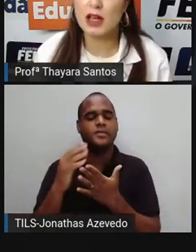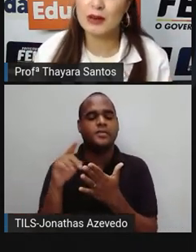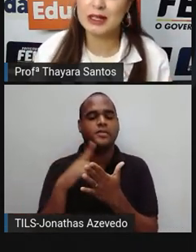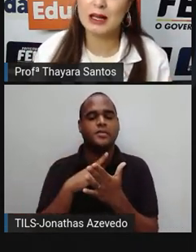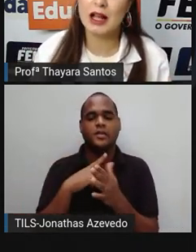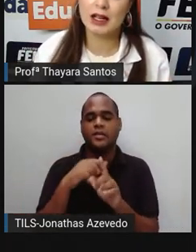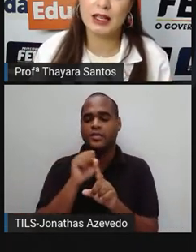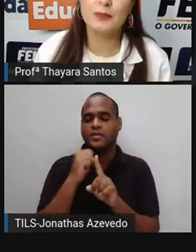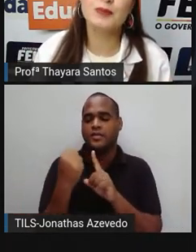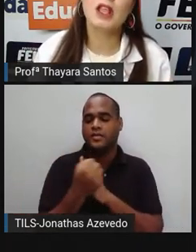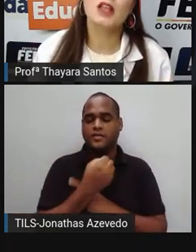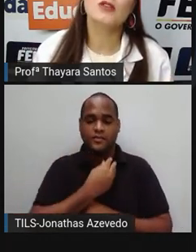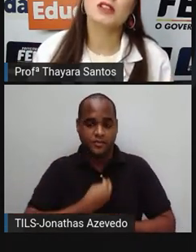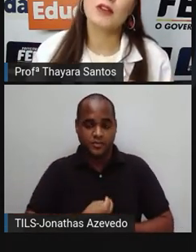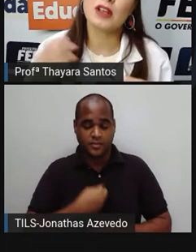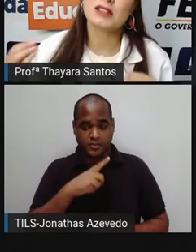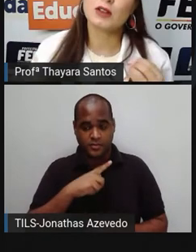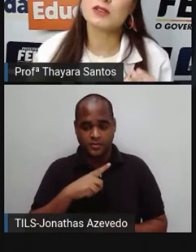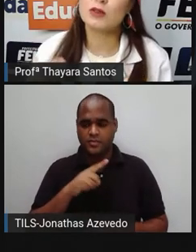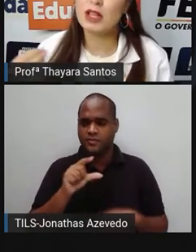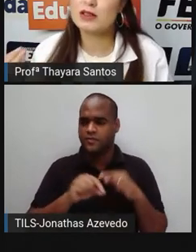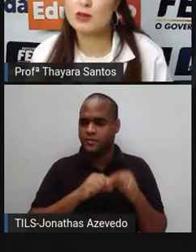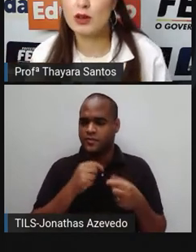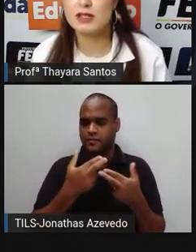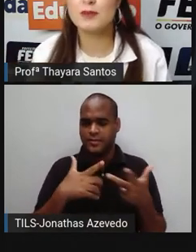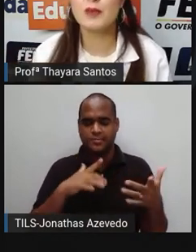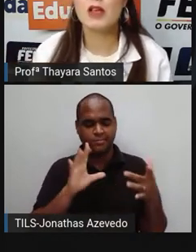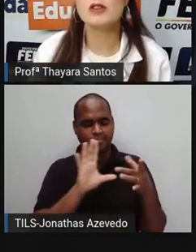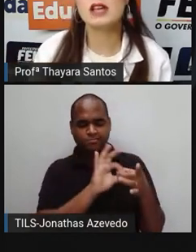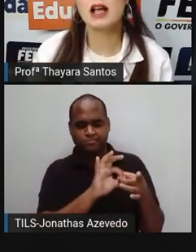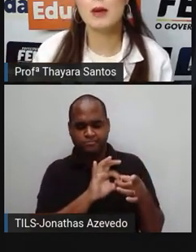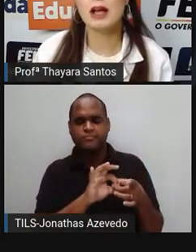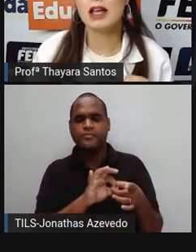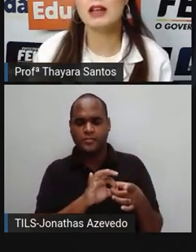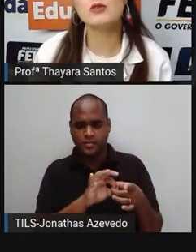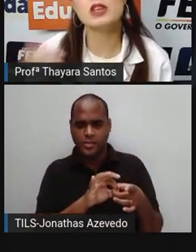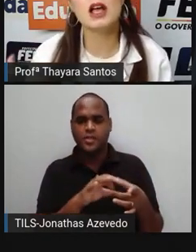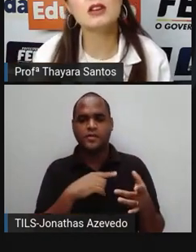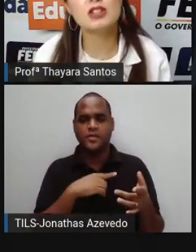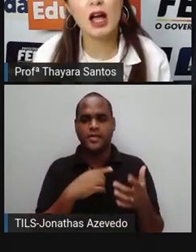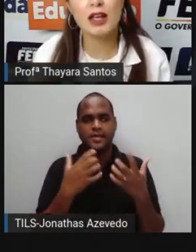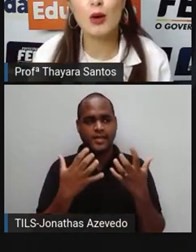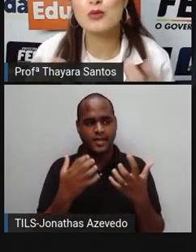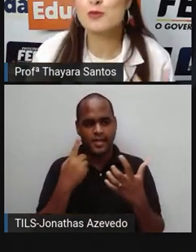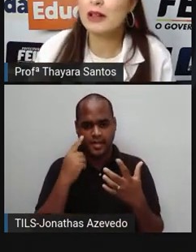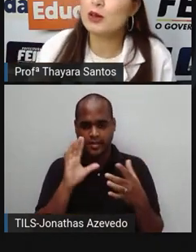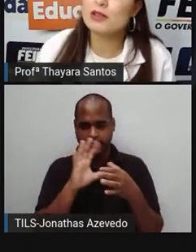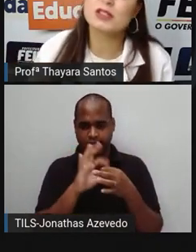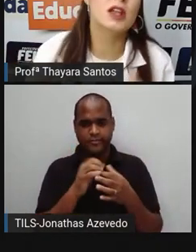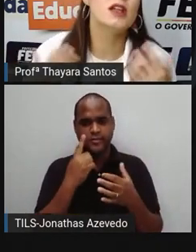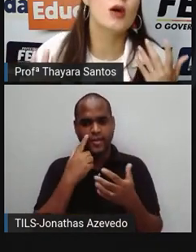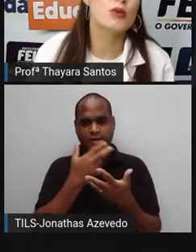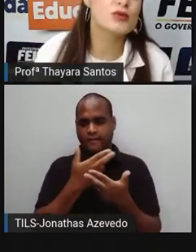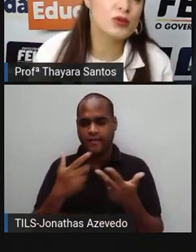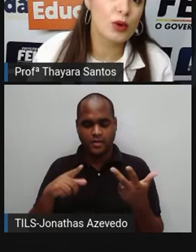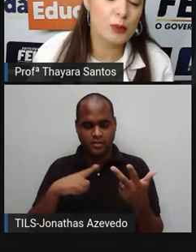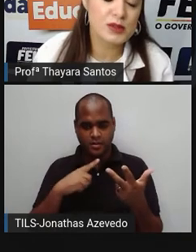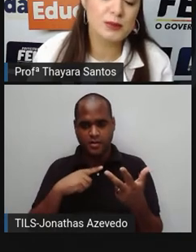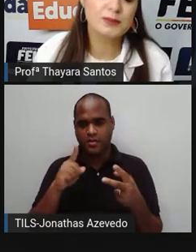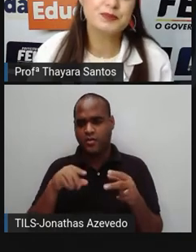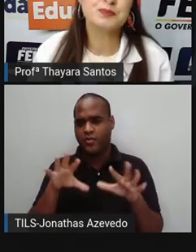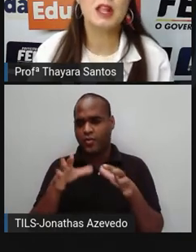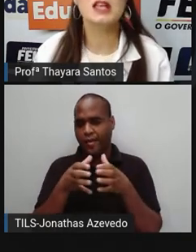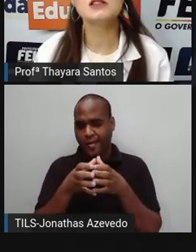ter a vida social Ali você vai fazendo as conexões e você acaba querendo se encaixar em alguns padrões em